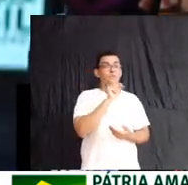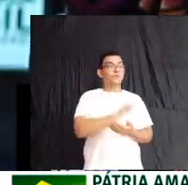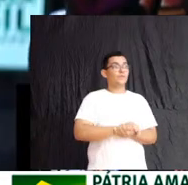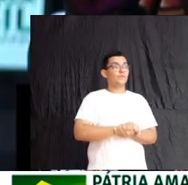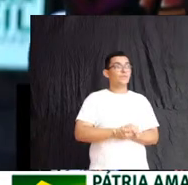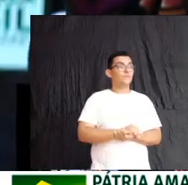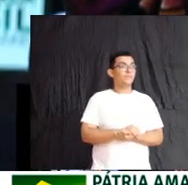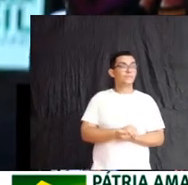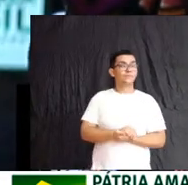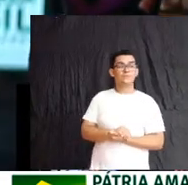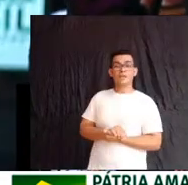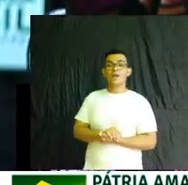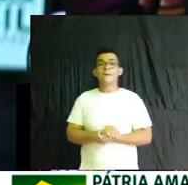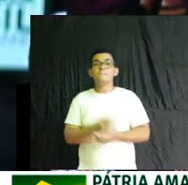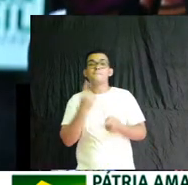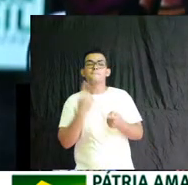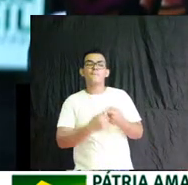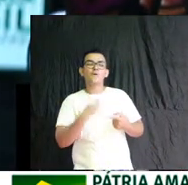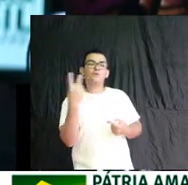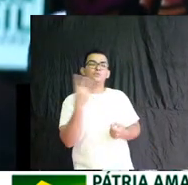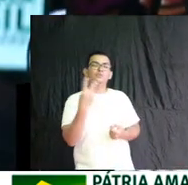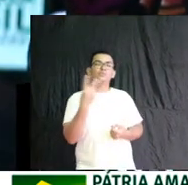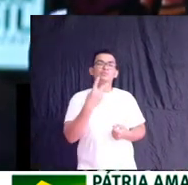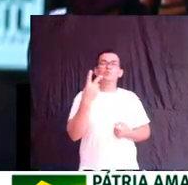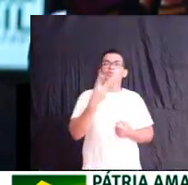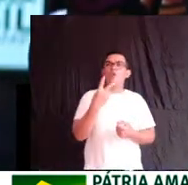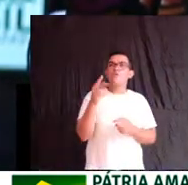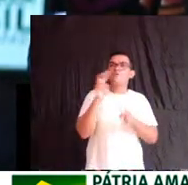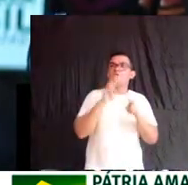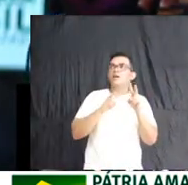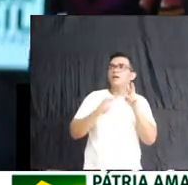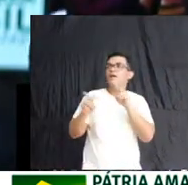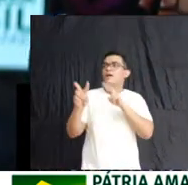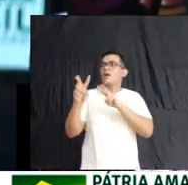Como a gente achou que ia